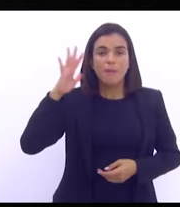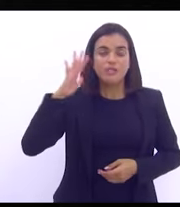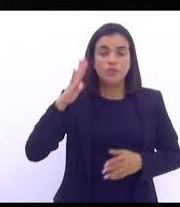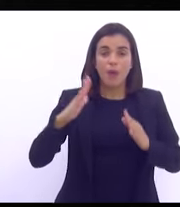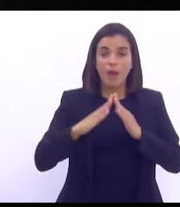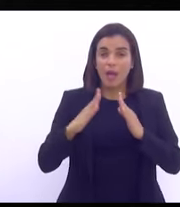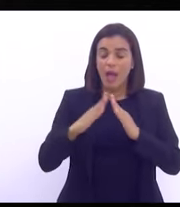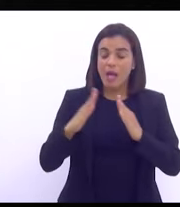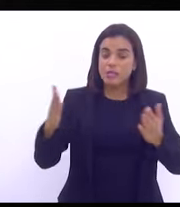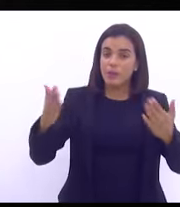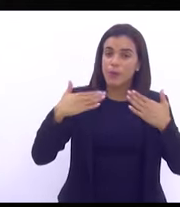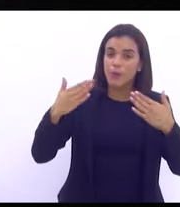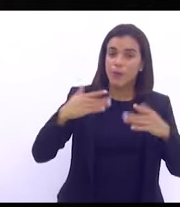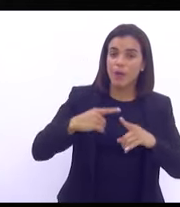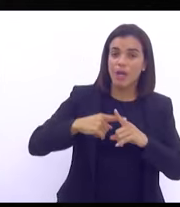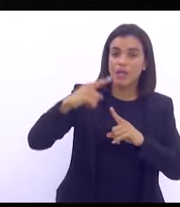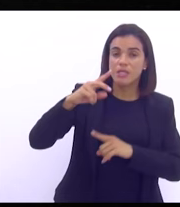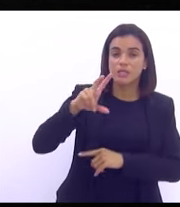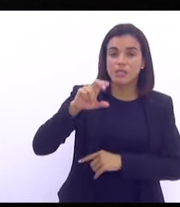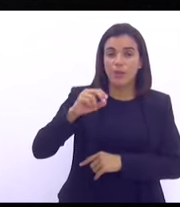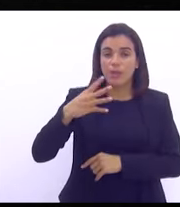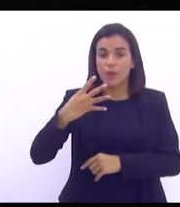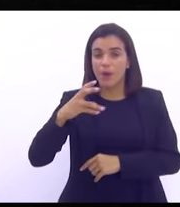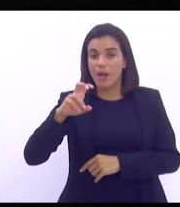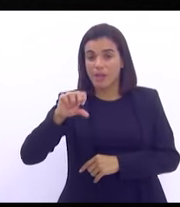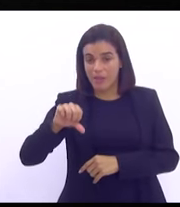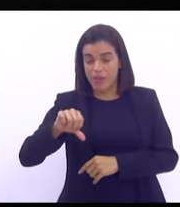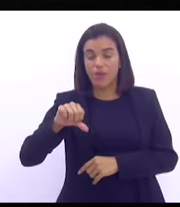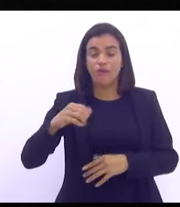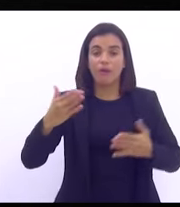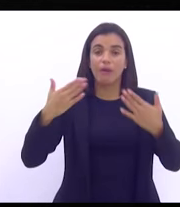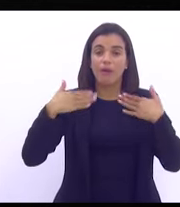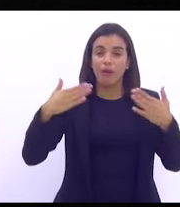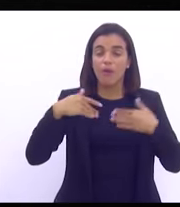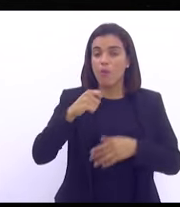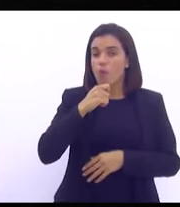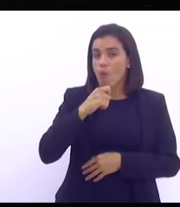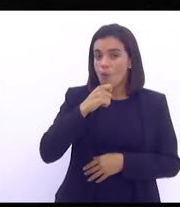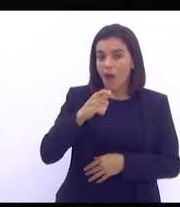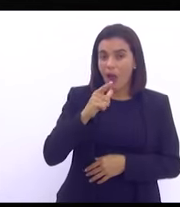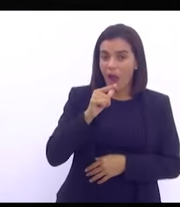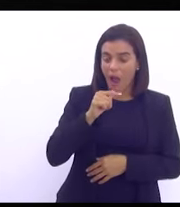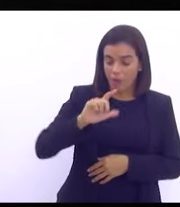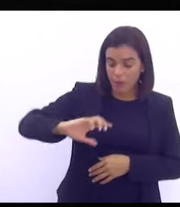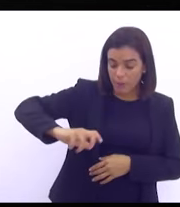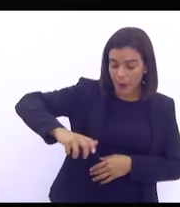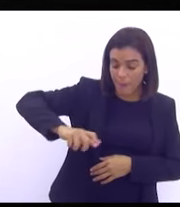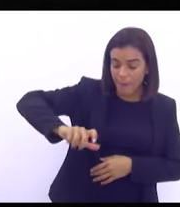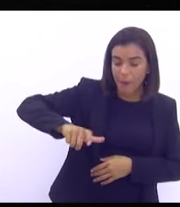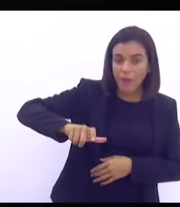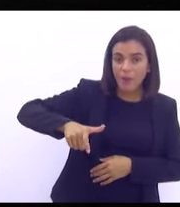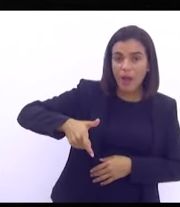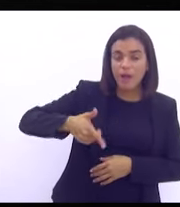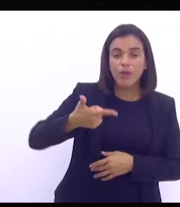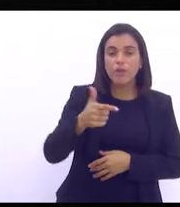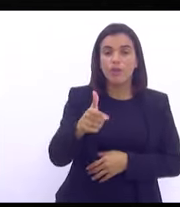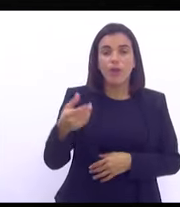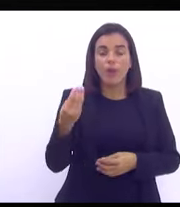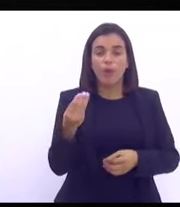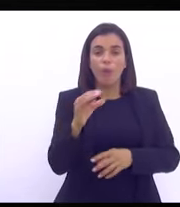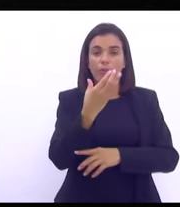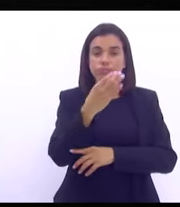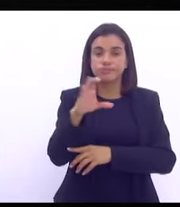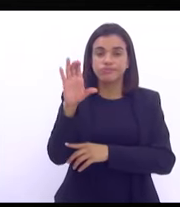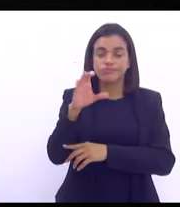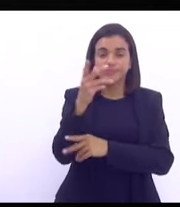50 graus, 48 graus, e você não ter água na torneira. E você não ter como ligar um ventilador, um